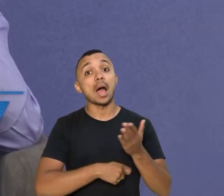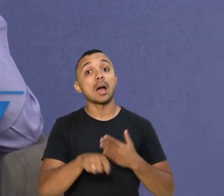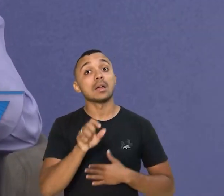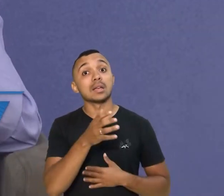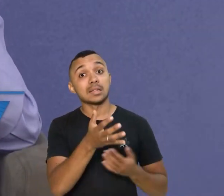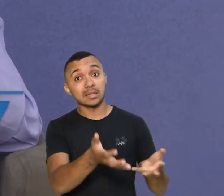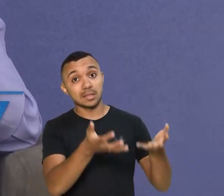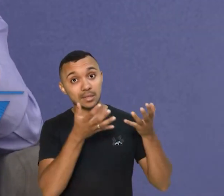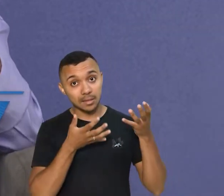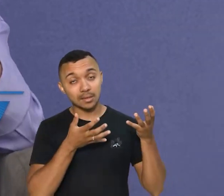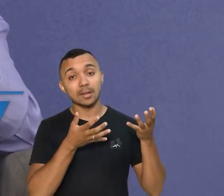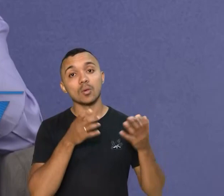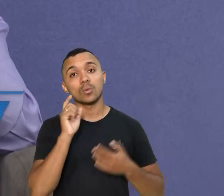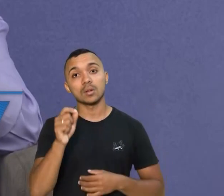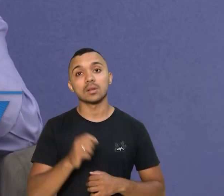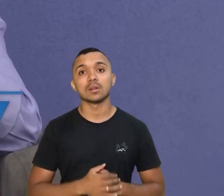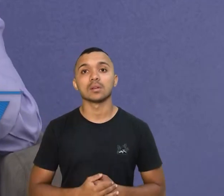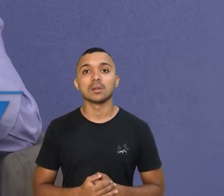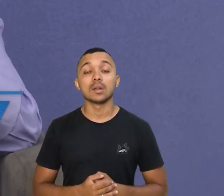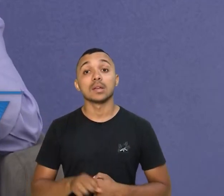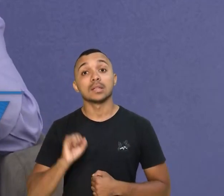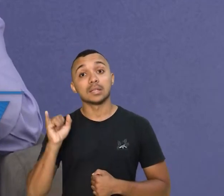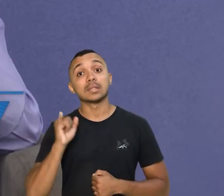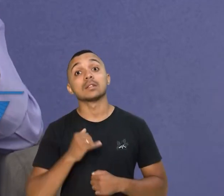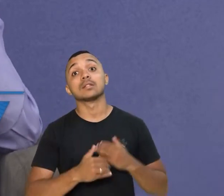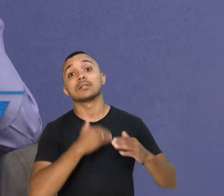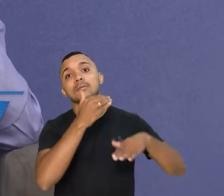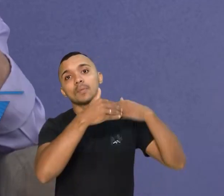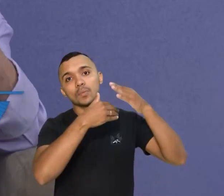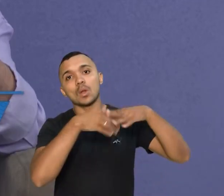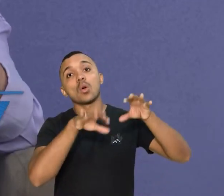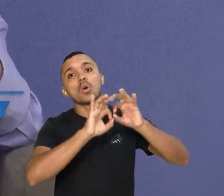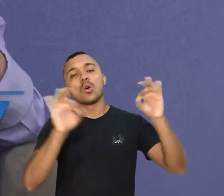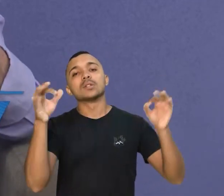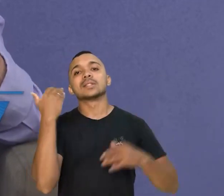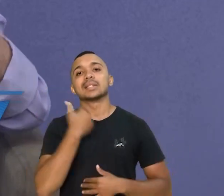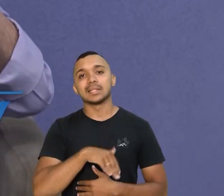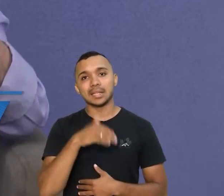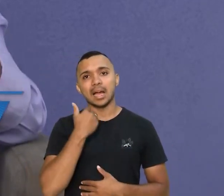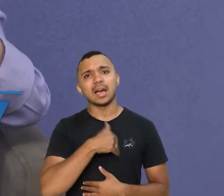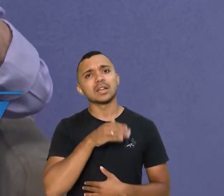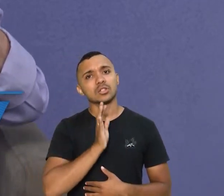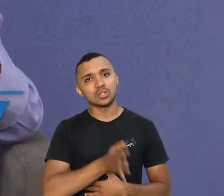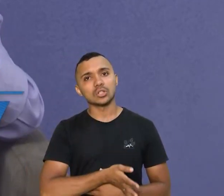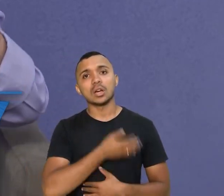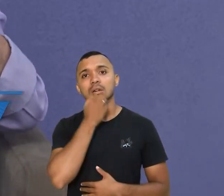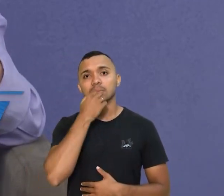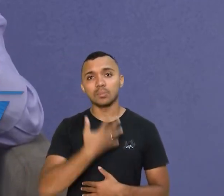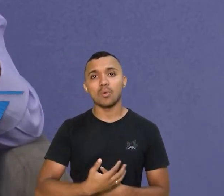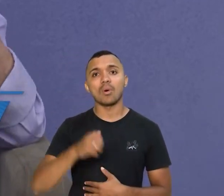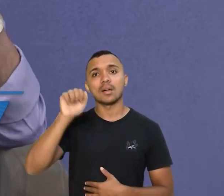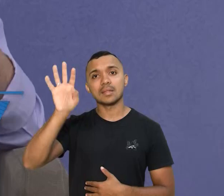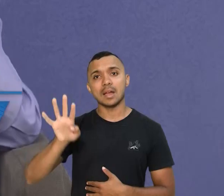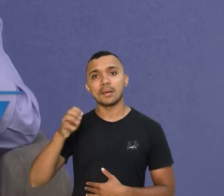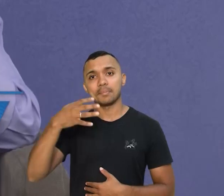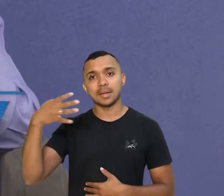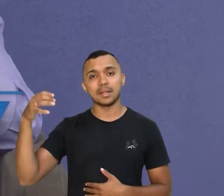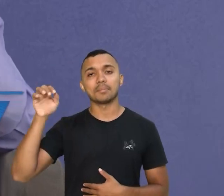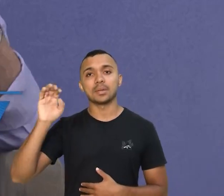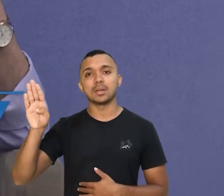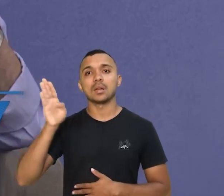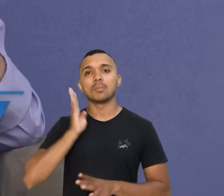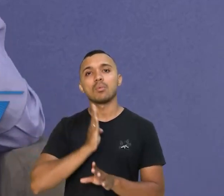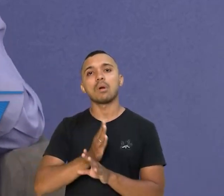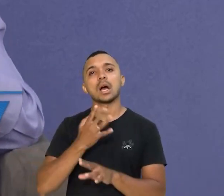quiser levar a cabo o desafio de subir, tudo bem, o Ceará tá até numa posição boa aí na tabela, depois